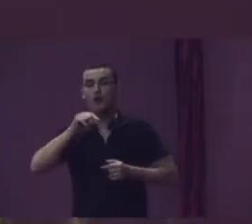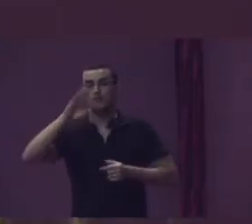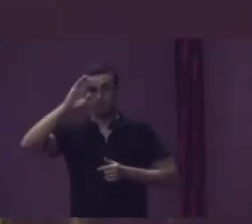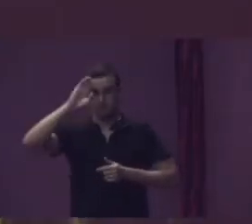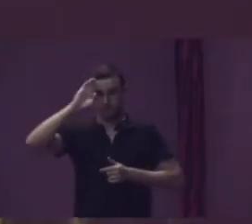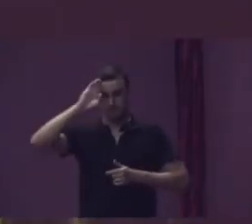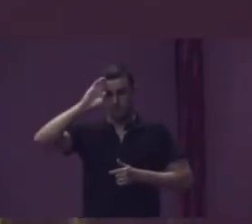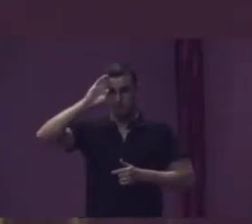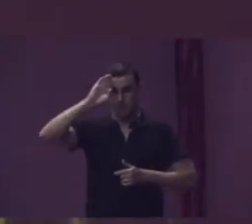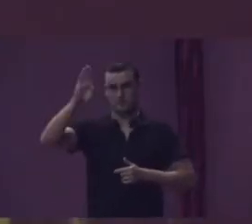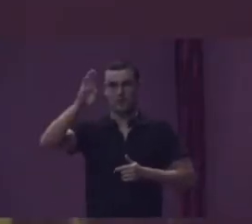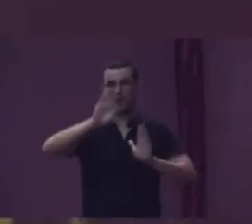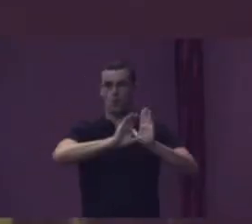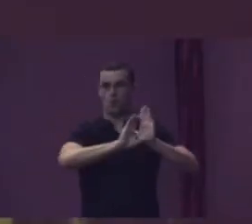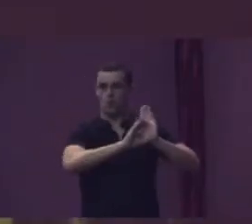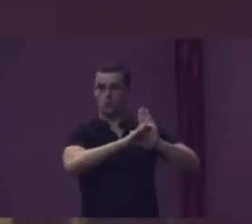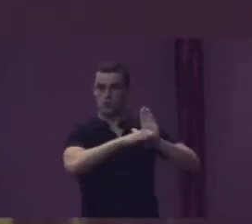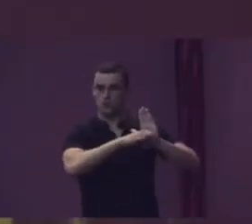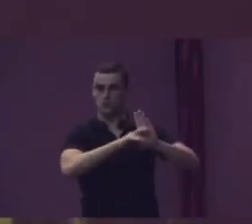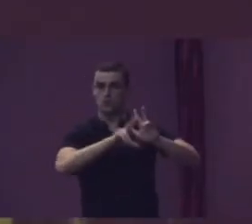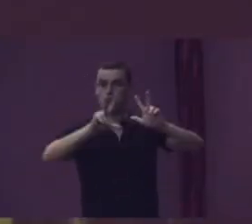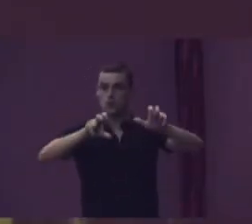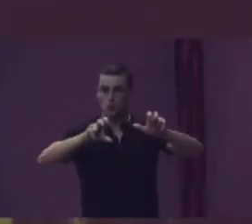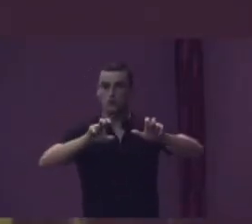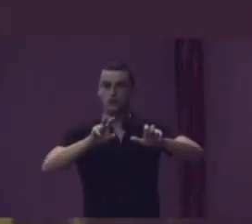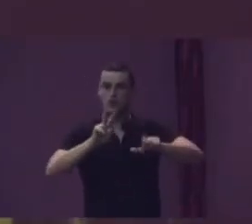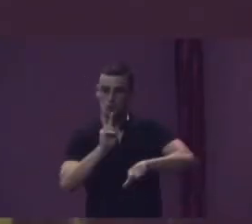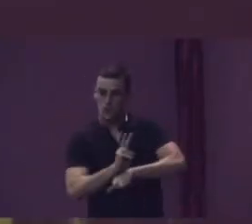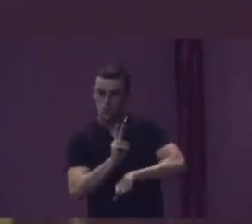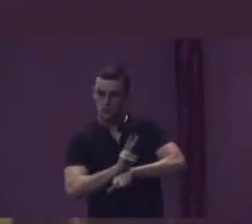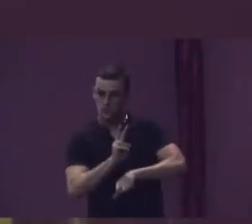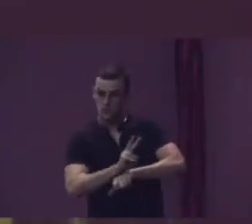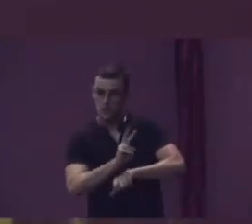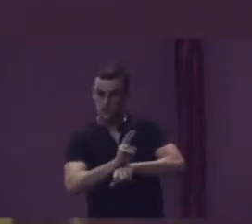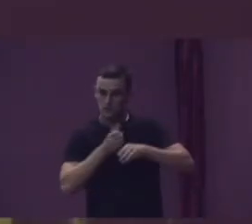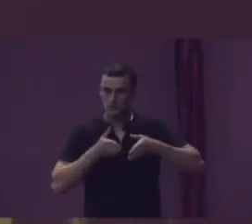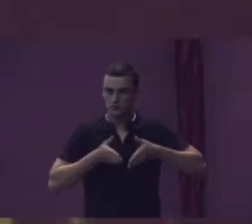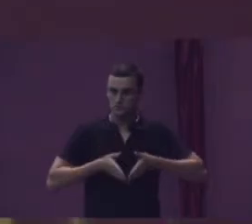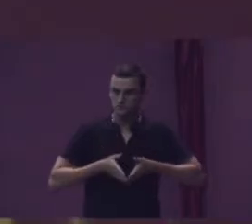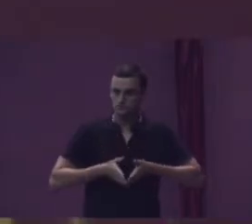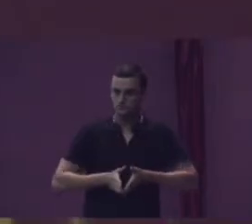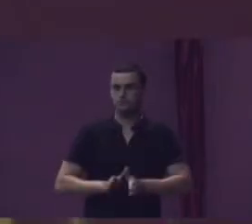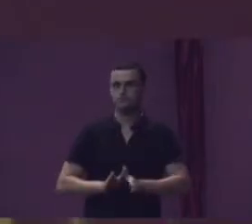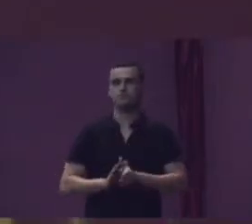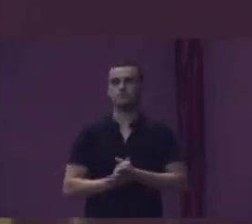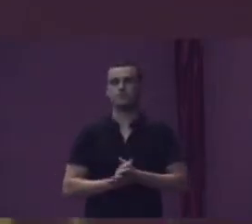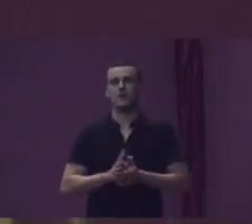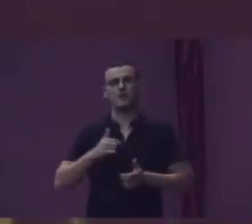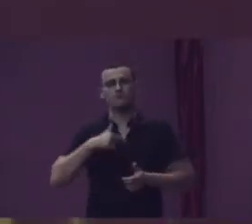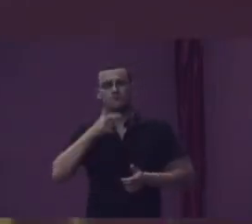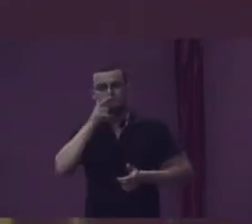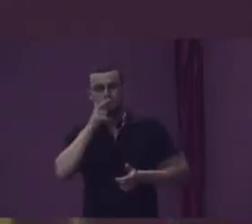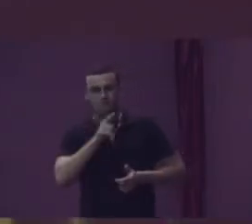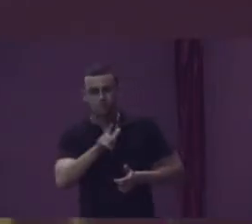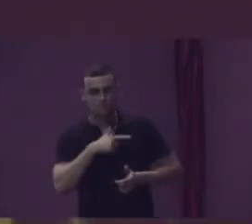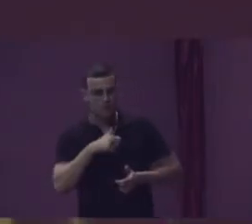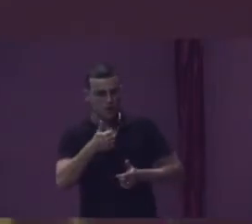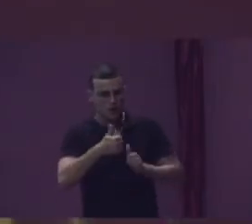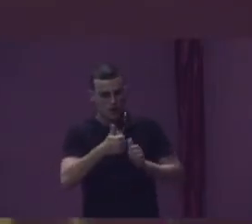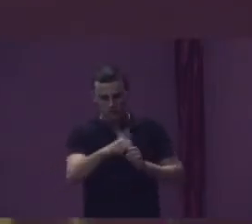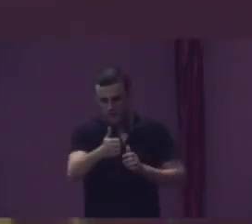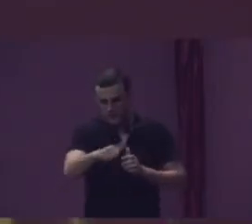aos cuidados à maternidade e ao parto. As perspectivas teóricas sobre as quais podemos analisar o risco na cena do parto, elas